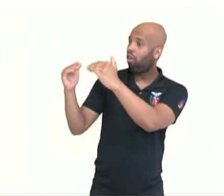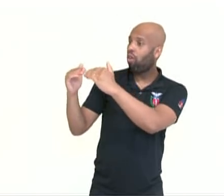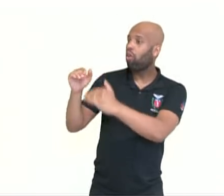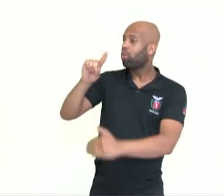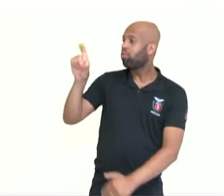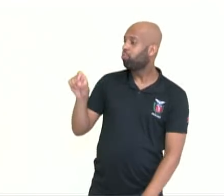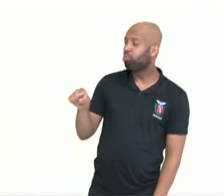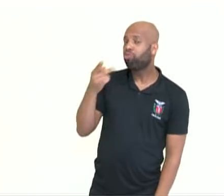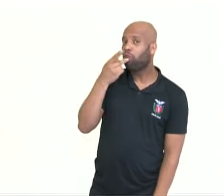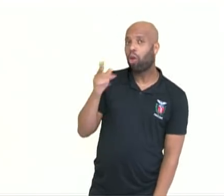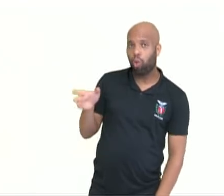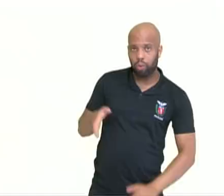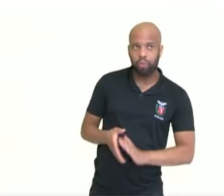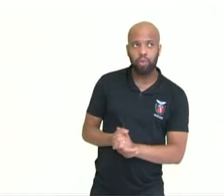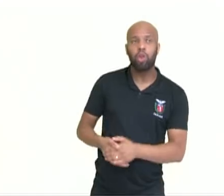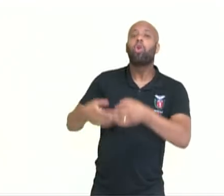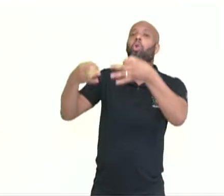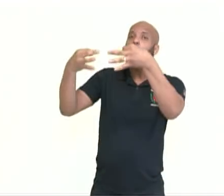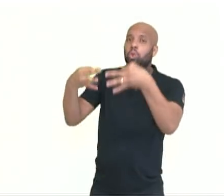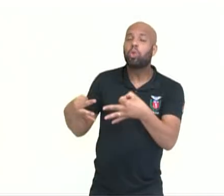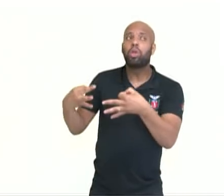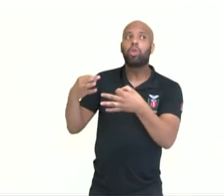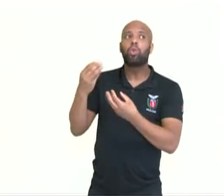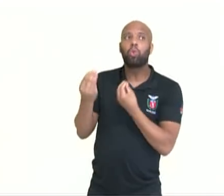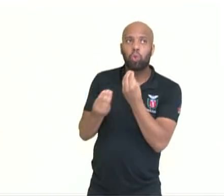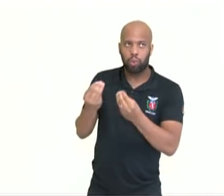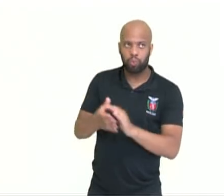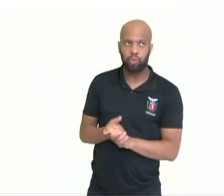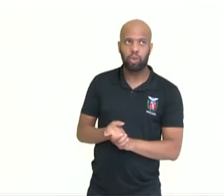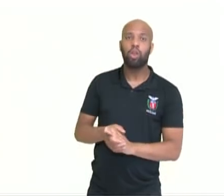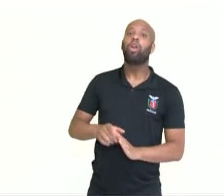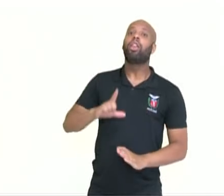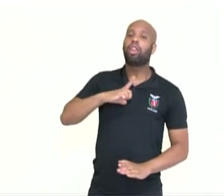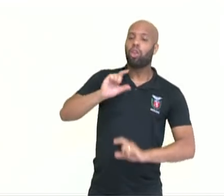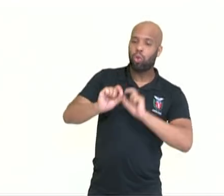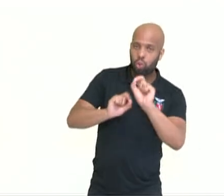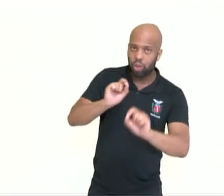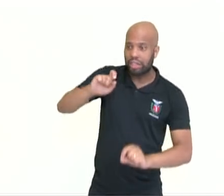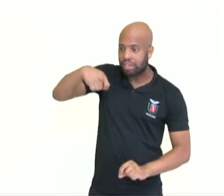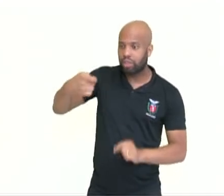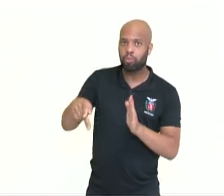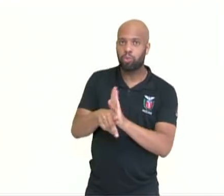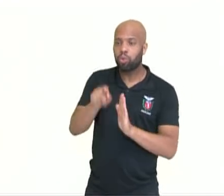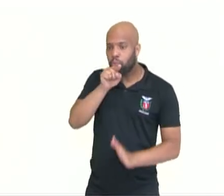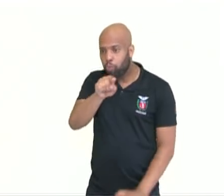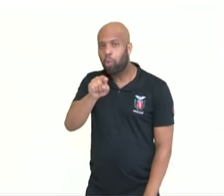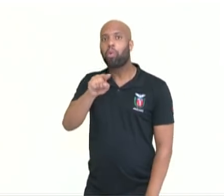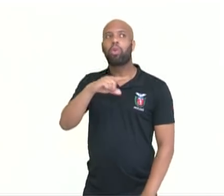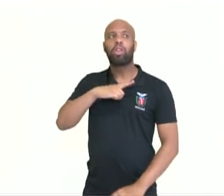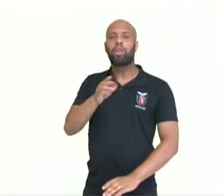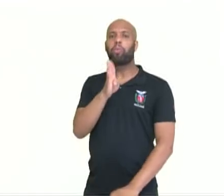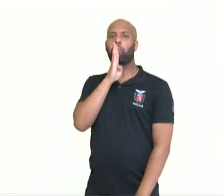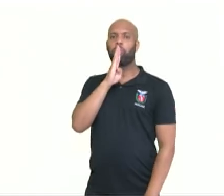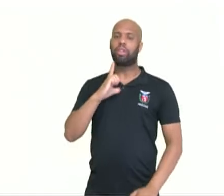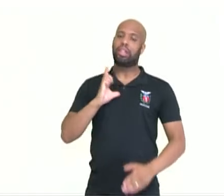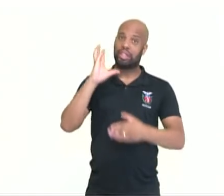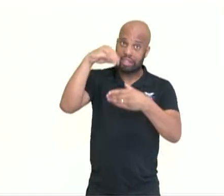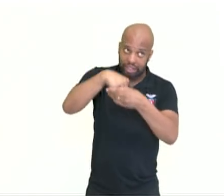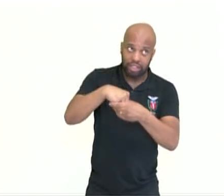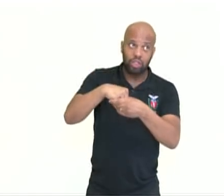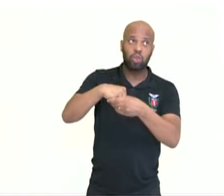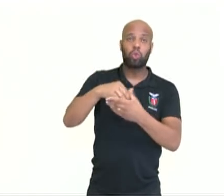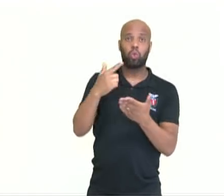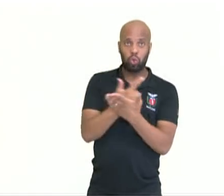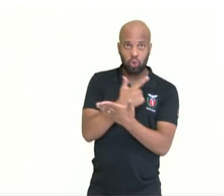ponto de exclamação. O certo seria, os sinais de pontuação estavam quietos dentro do livro de